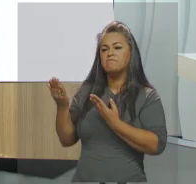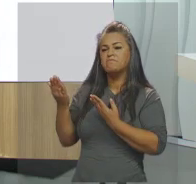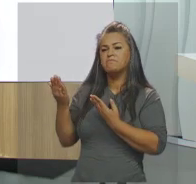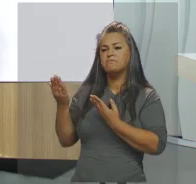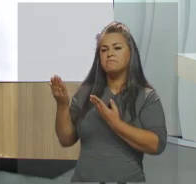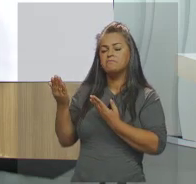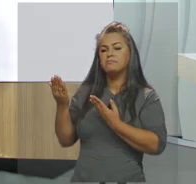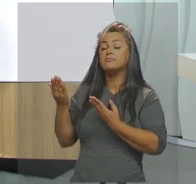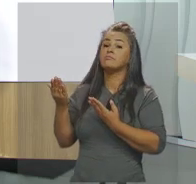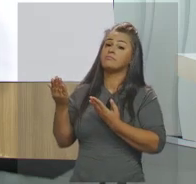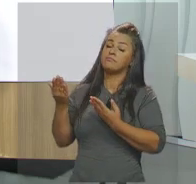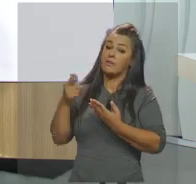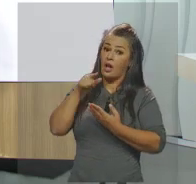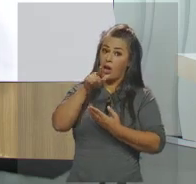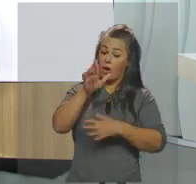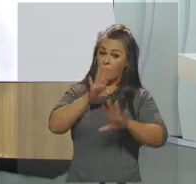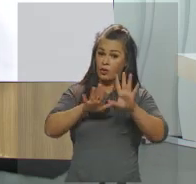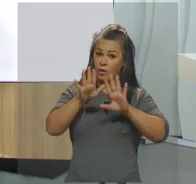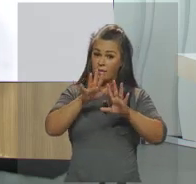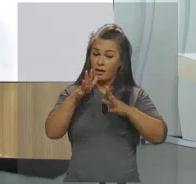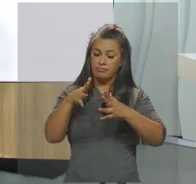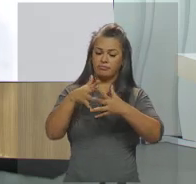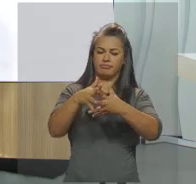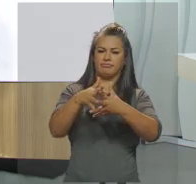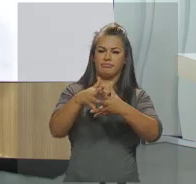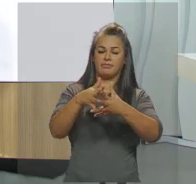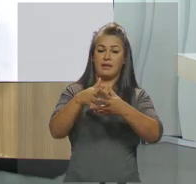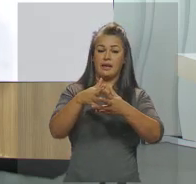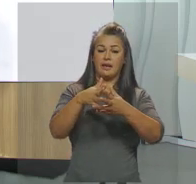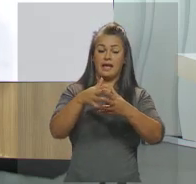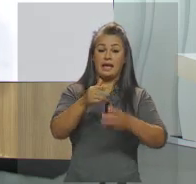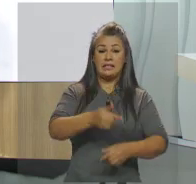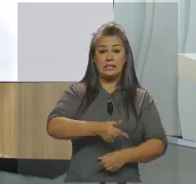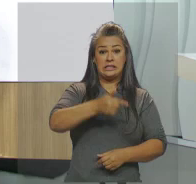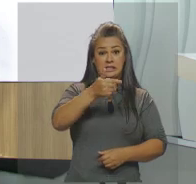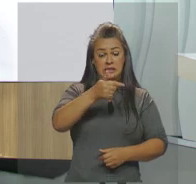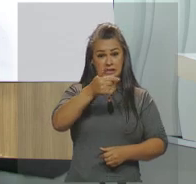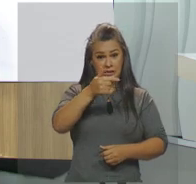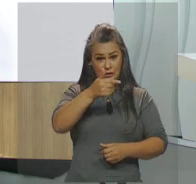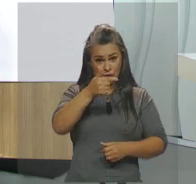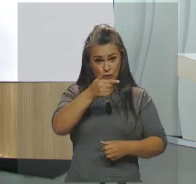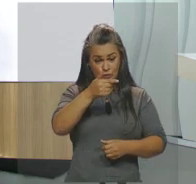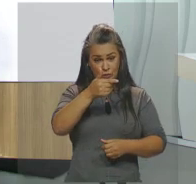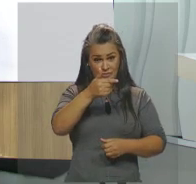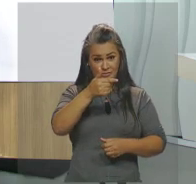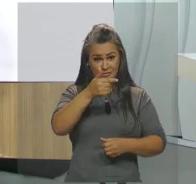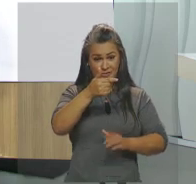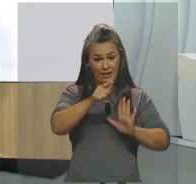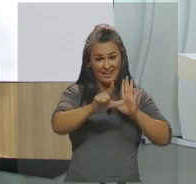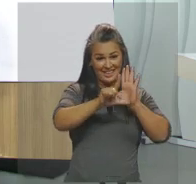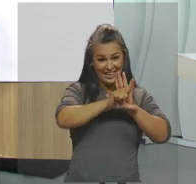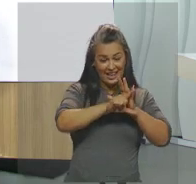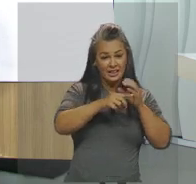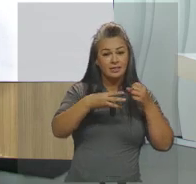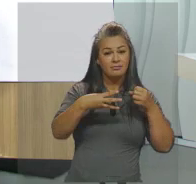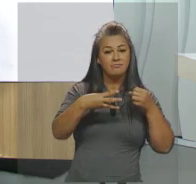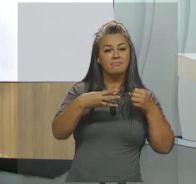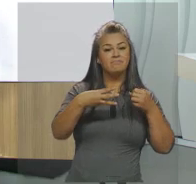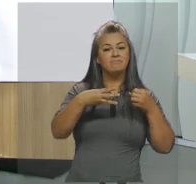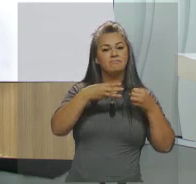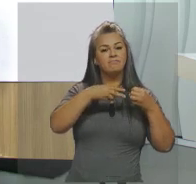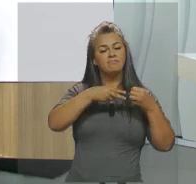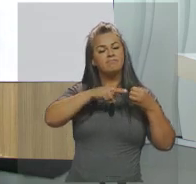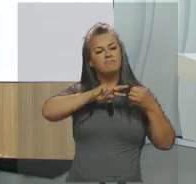Então, nós não vamos confundir a segunda lei de Mendel com a terceira, a terceira é ótimo, com interação gênica. Por